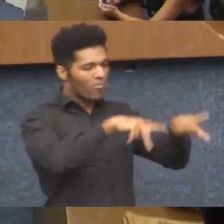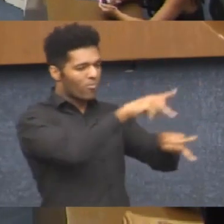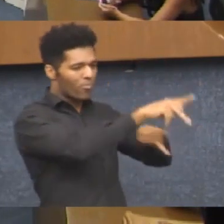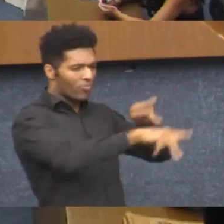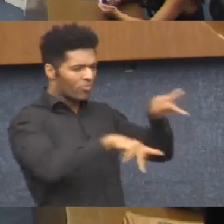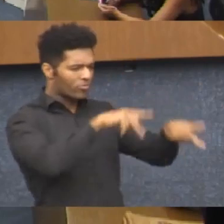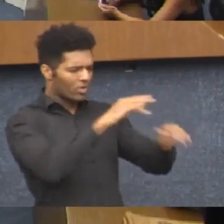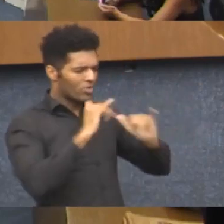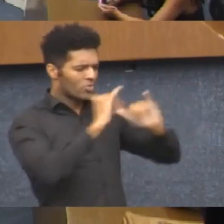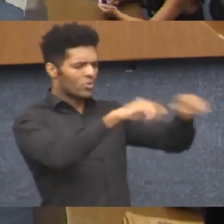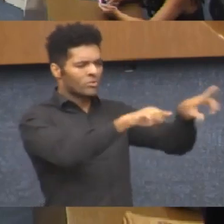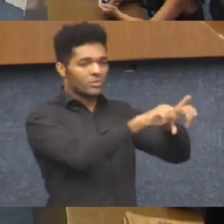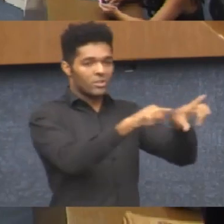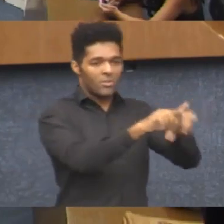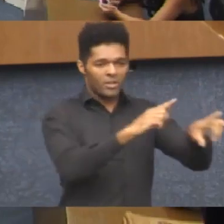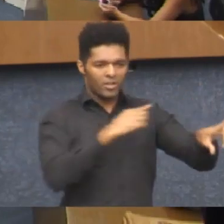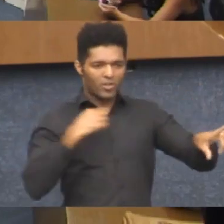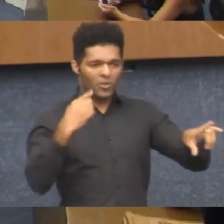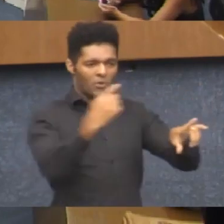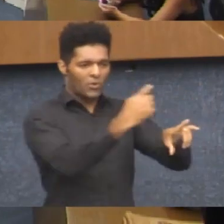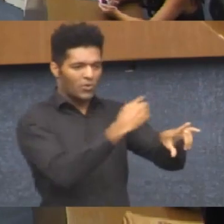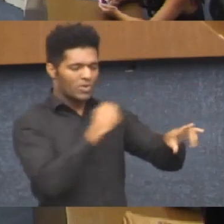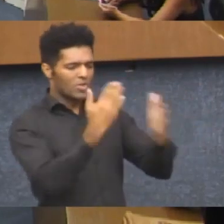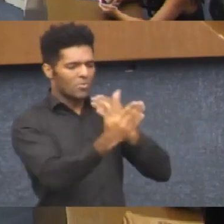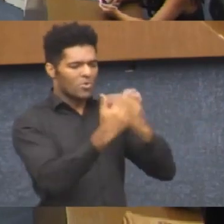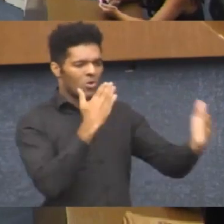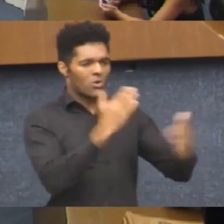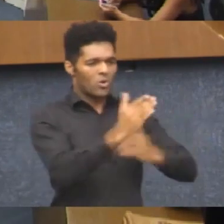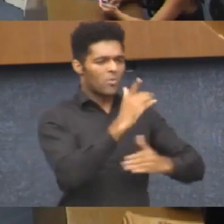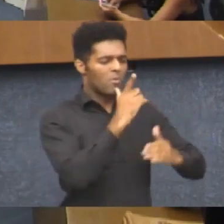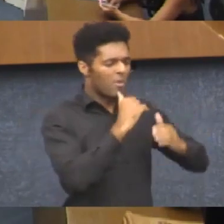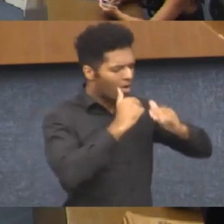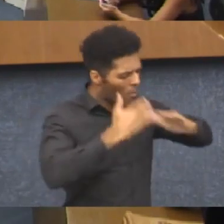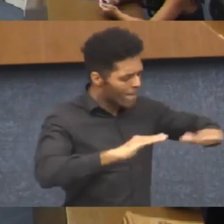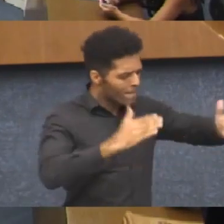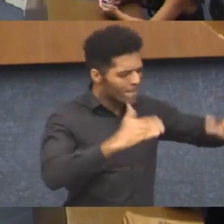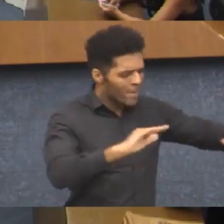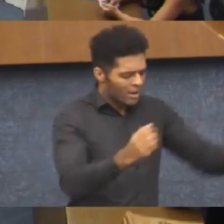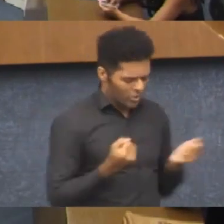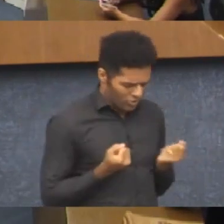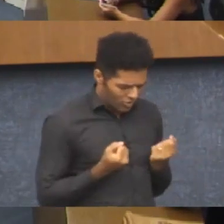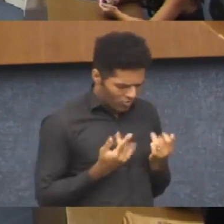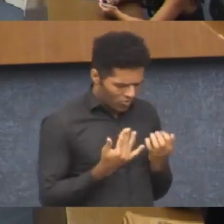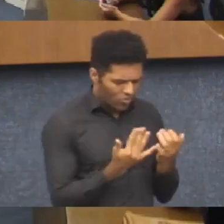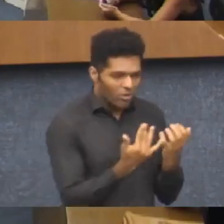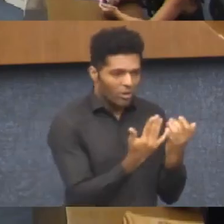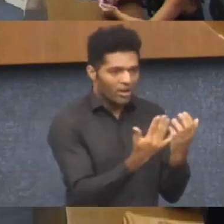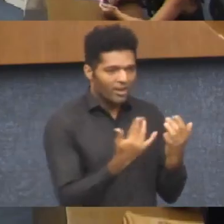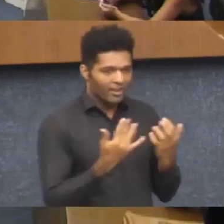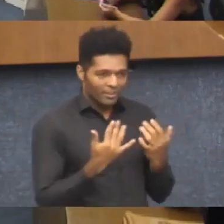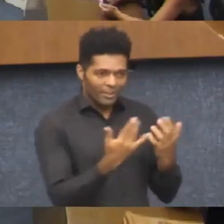que somos um mar de fogueirinhas.